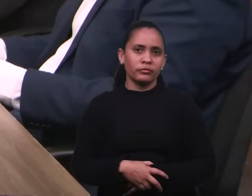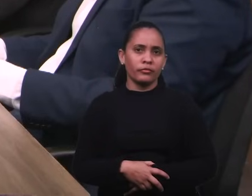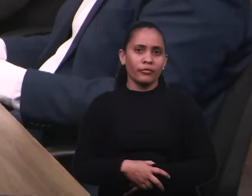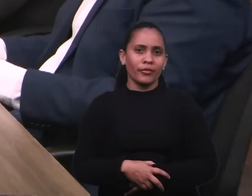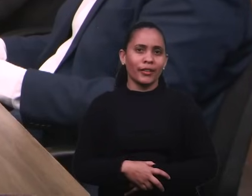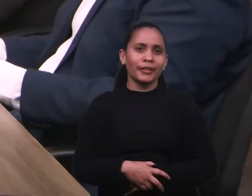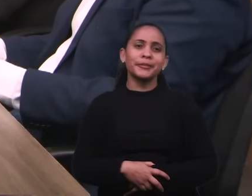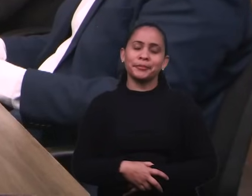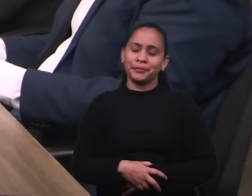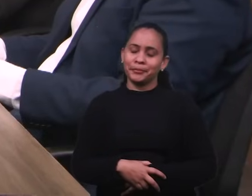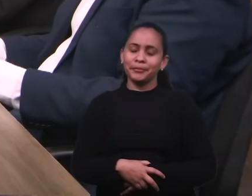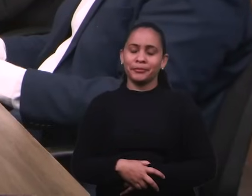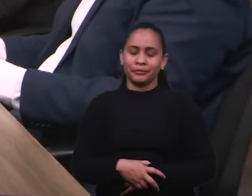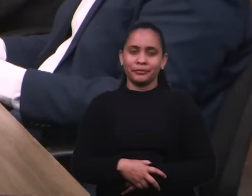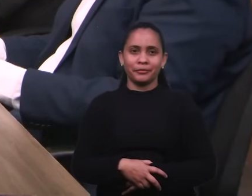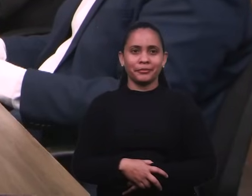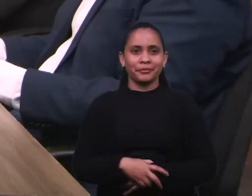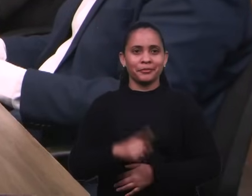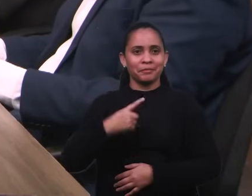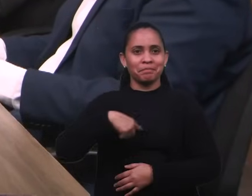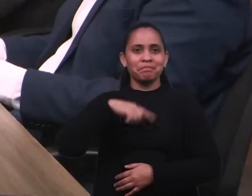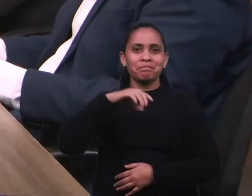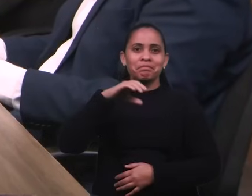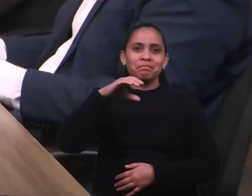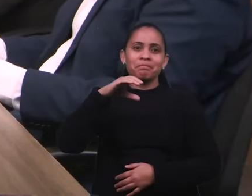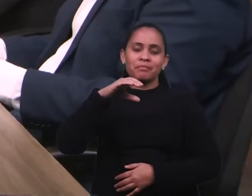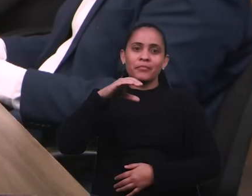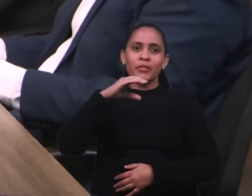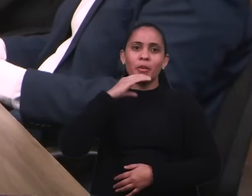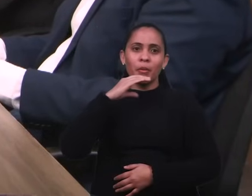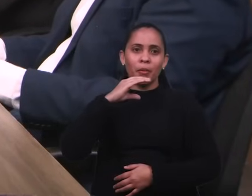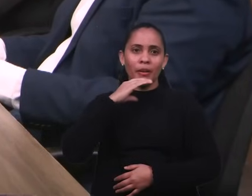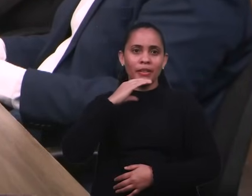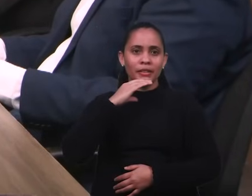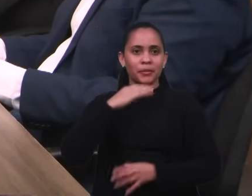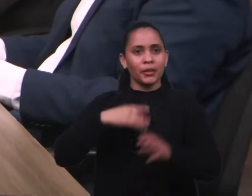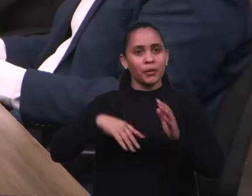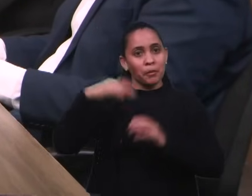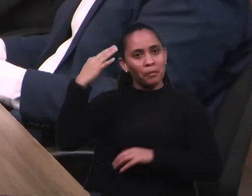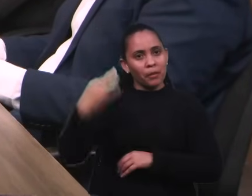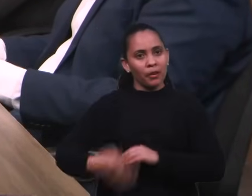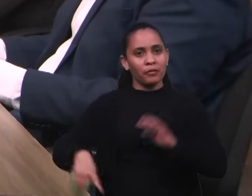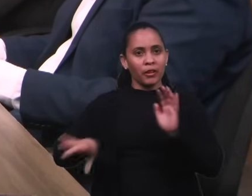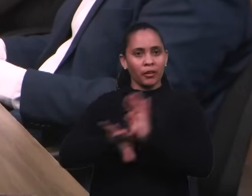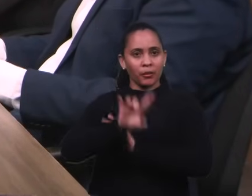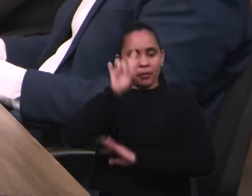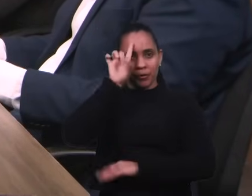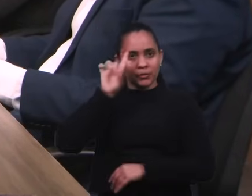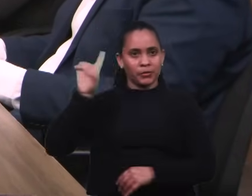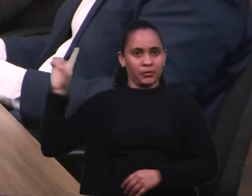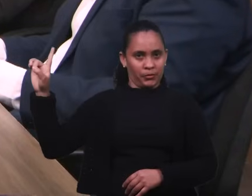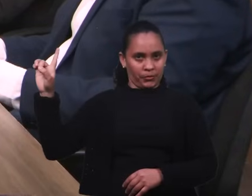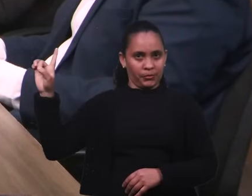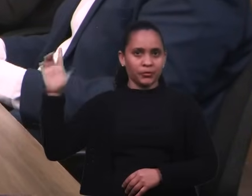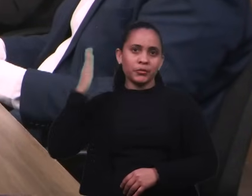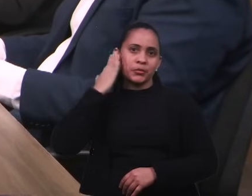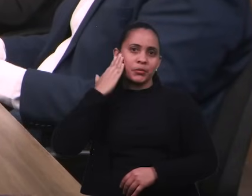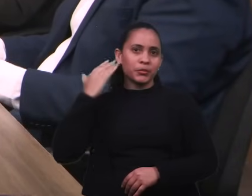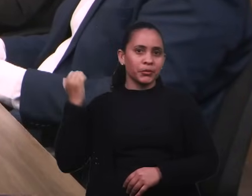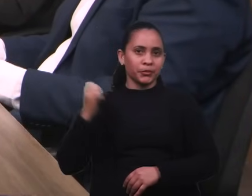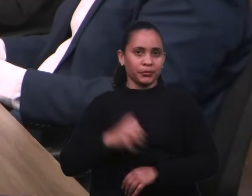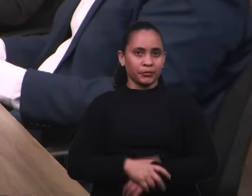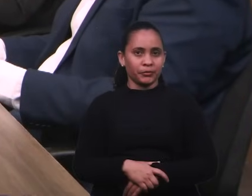dessa ciência, né, do próprio conhecimento. Vou pedir ao pastor Tiago Costa fazer uma introdução em relação a isso. Amém. Para